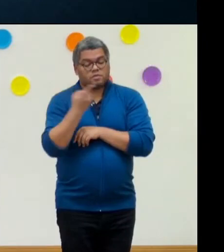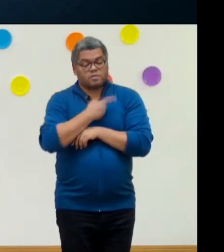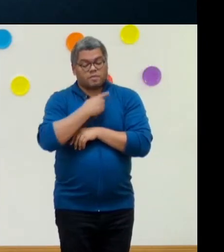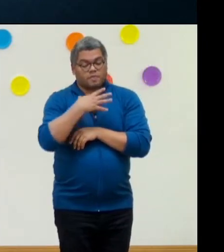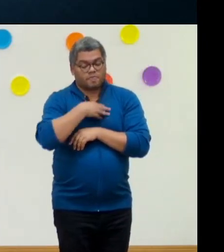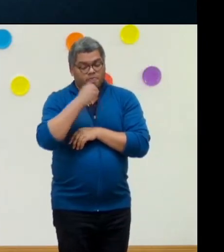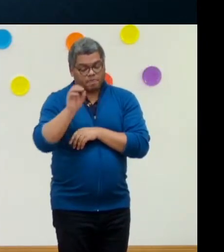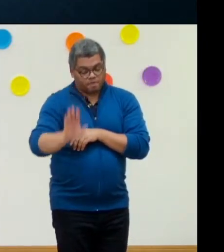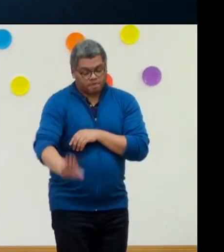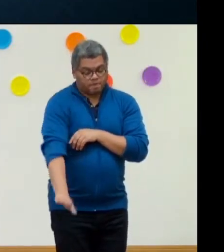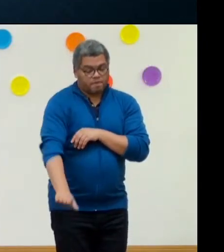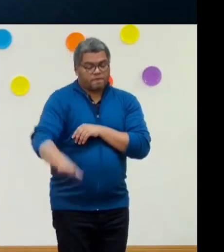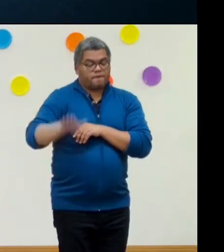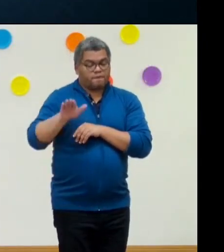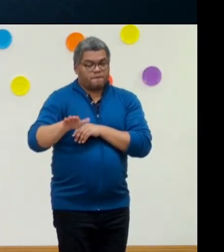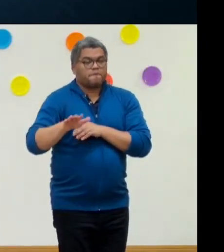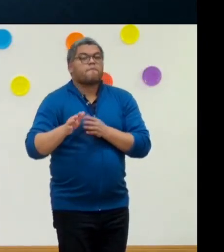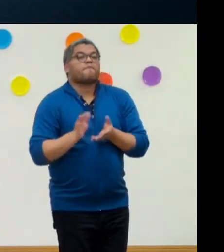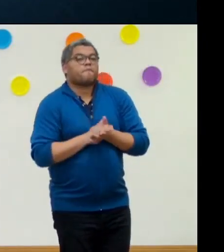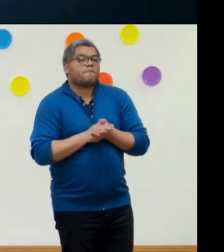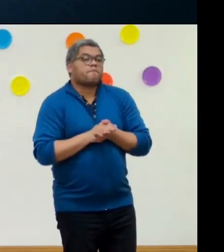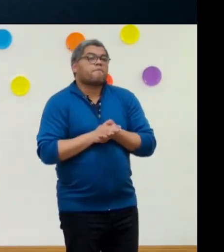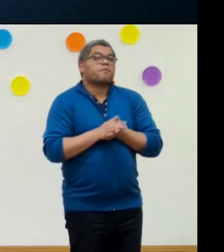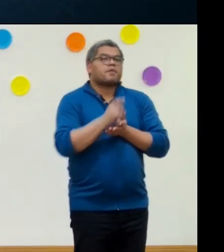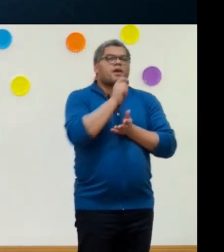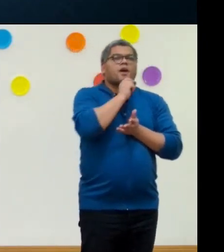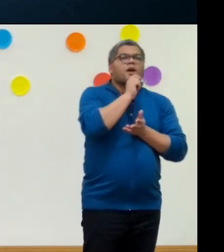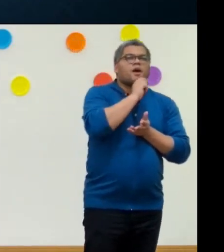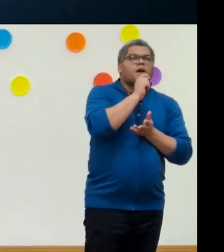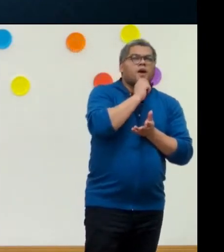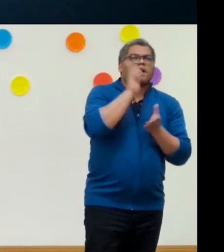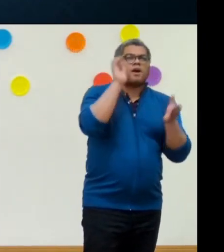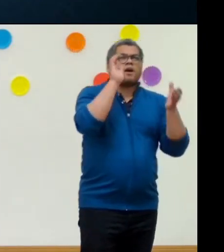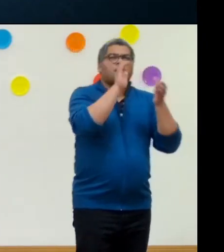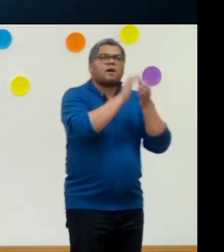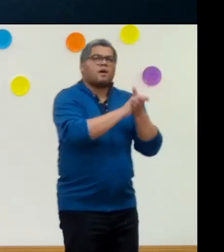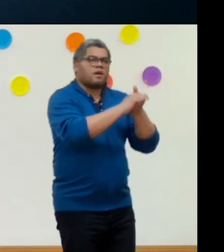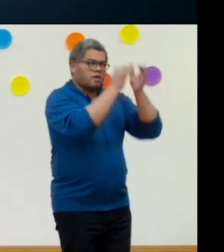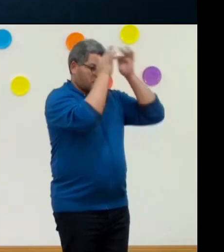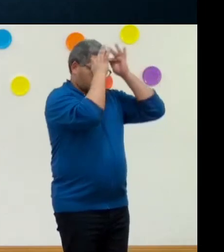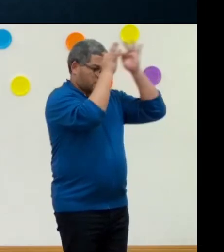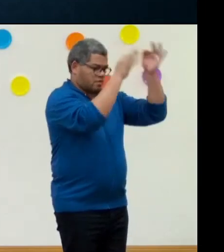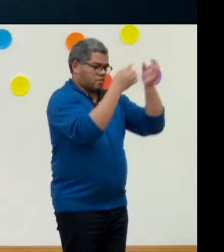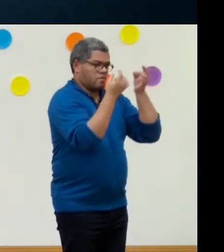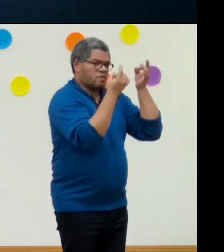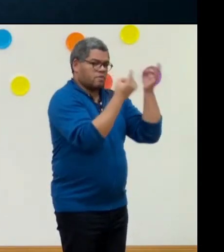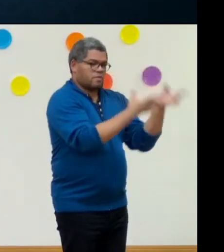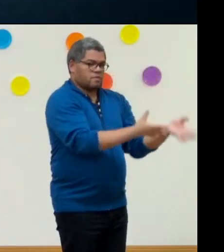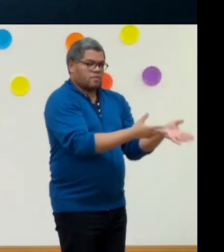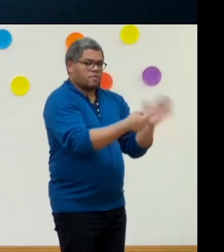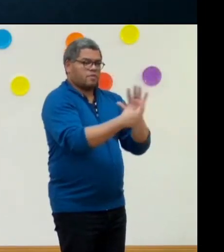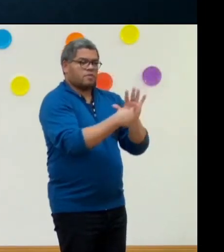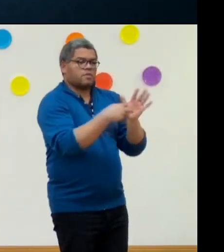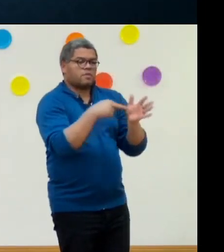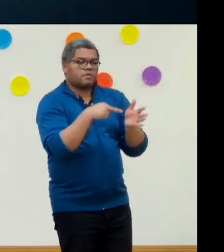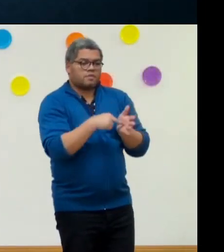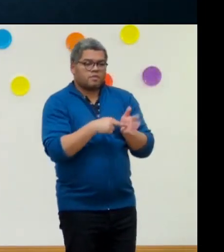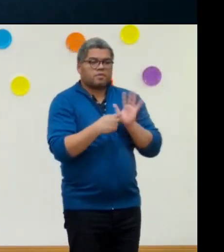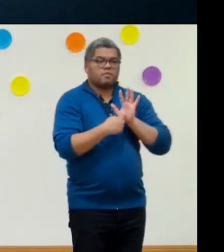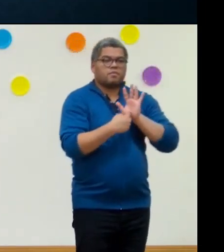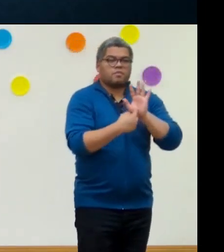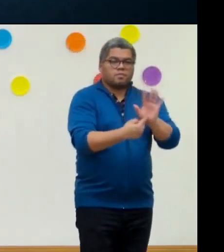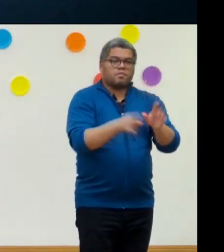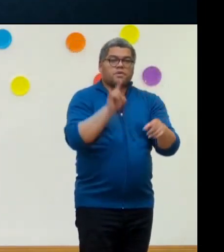Sim, embora o abandono da fidelidade conjugal, abandonar a fidelidade, ser infiel, caracterize o adultério, esta é